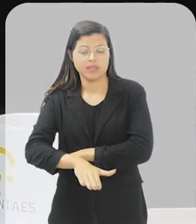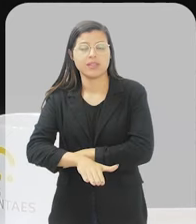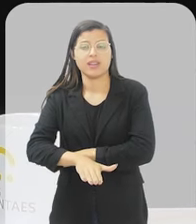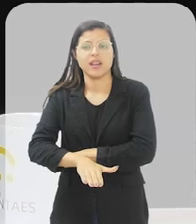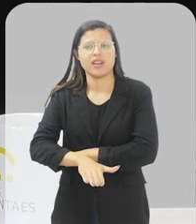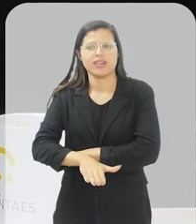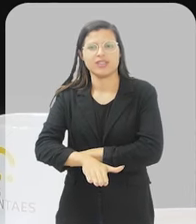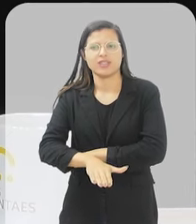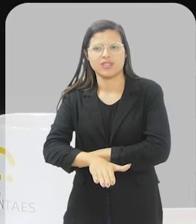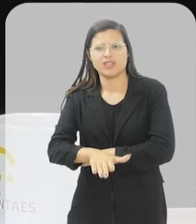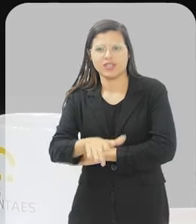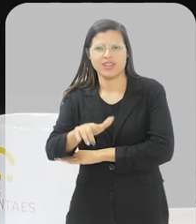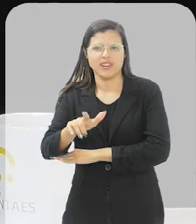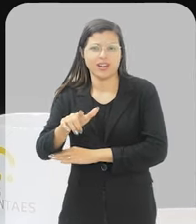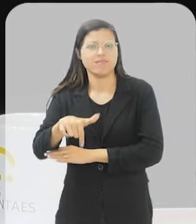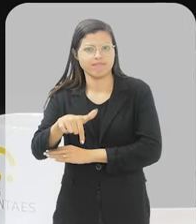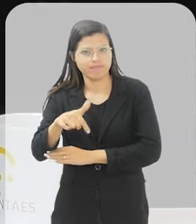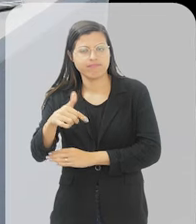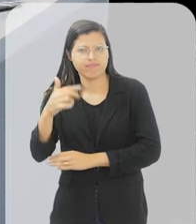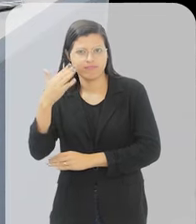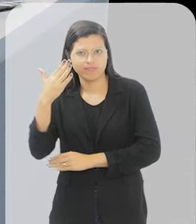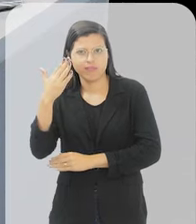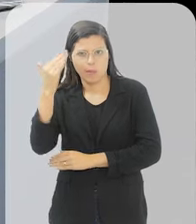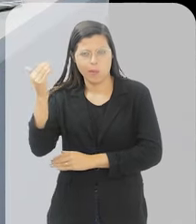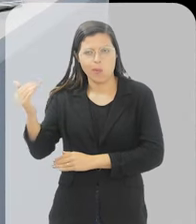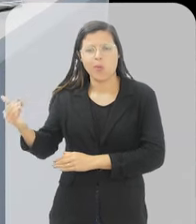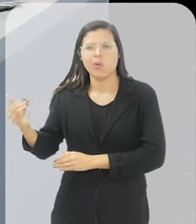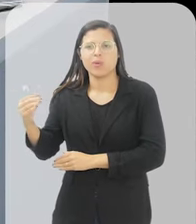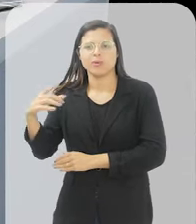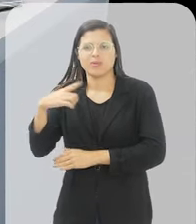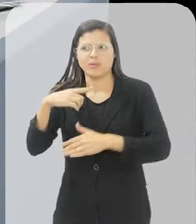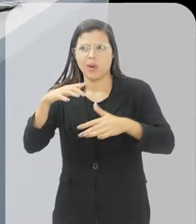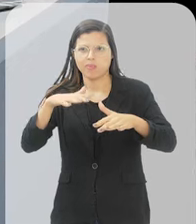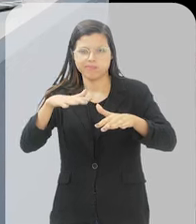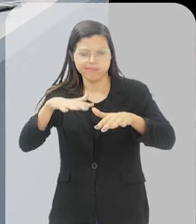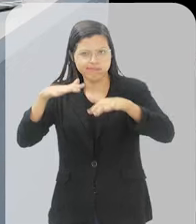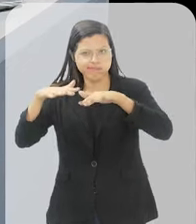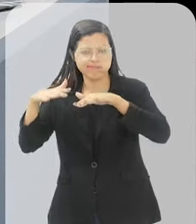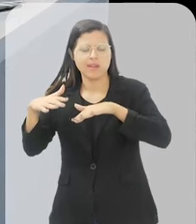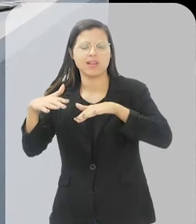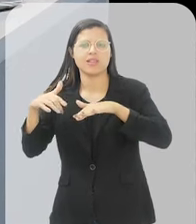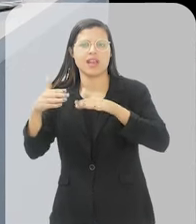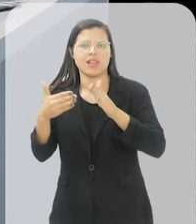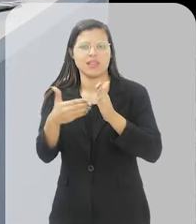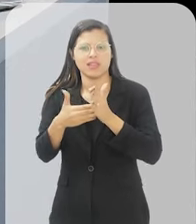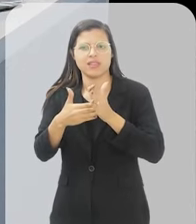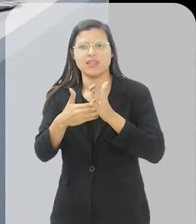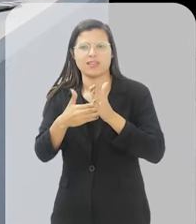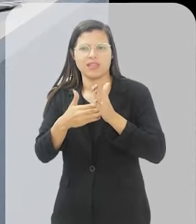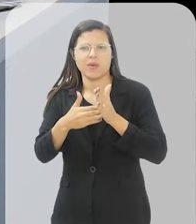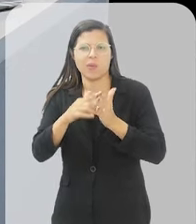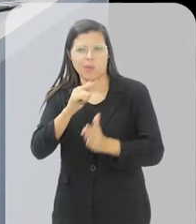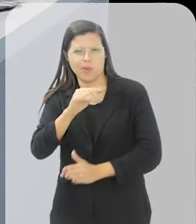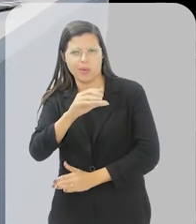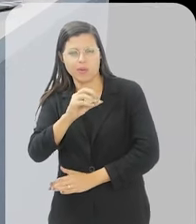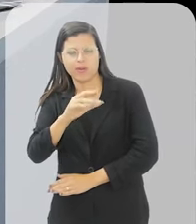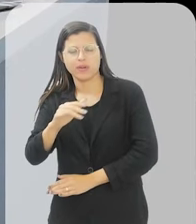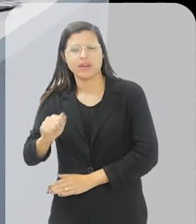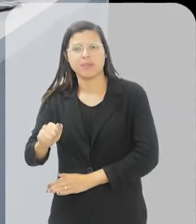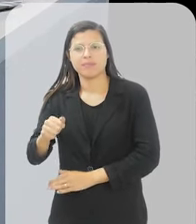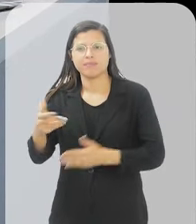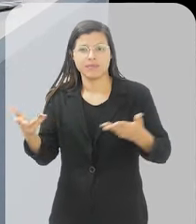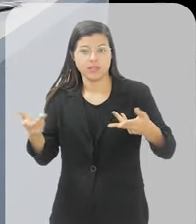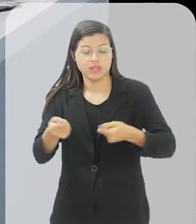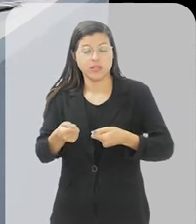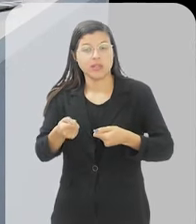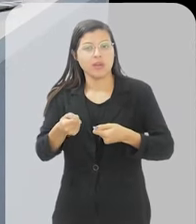Que era muito comum, era, sim, um grande desfile, sim, do era um teatro grande desfile. Sim, do Teatro muita coisa. Municipal, do Hotel Glória, né? Era maravilhoso. Sim, né? E aí eu